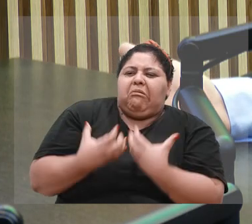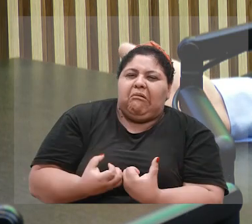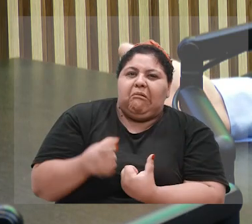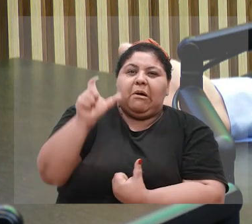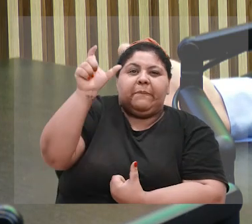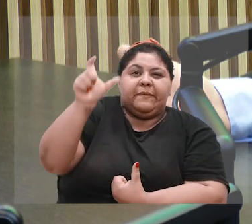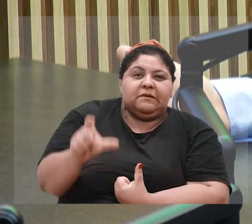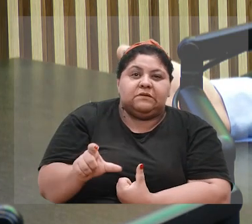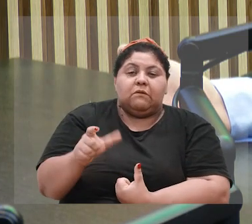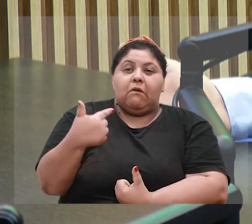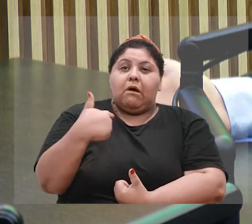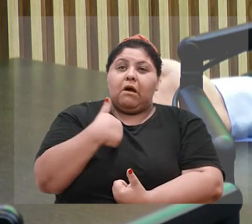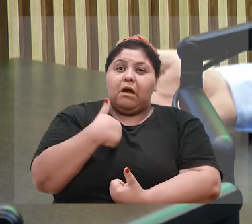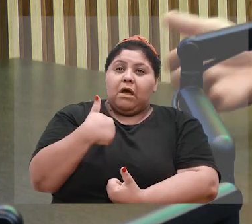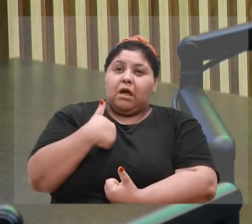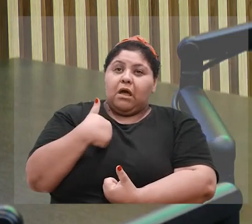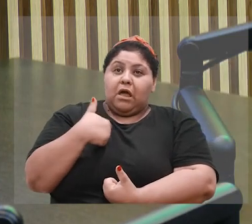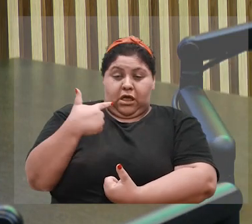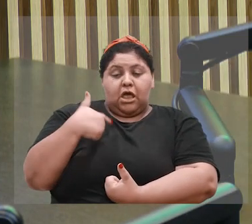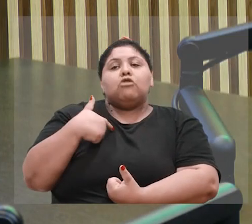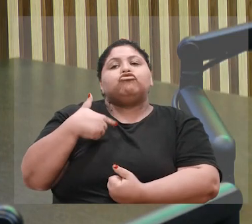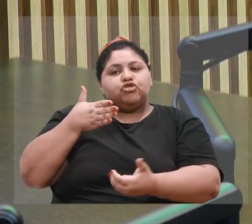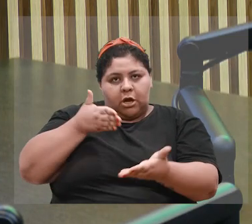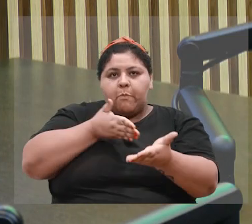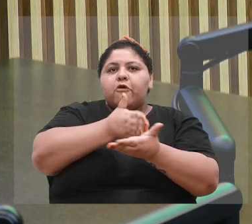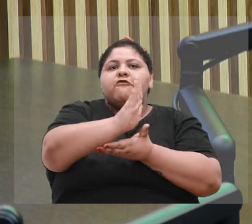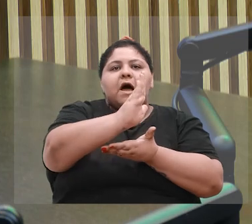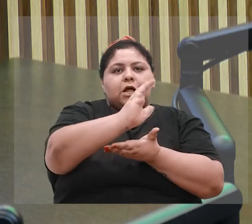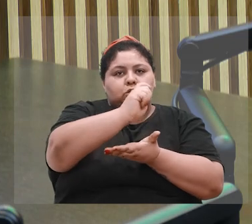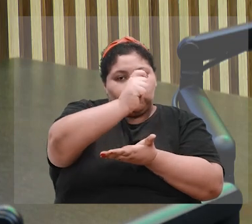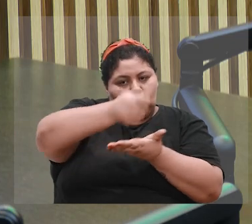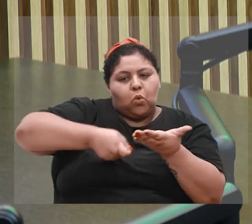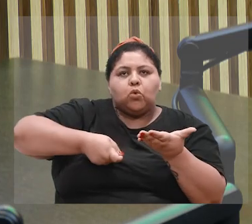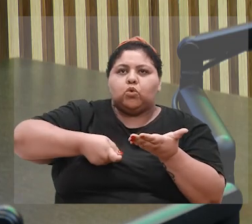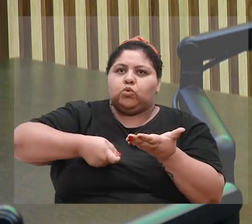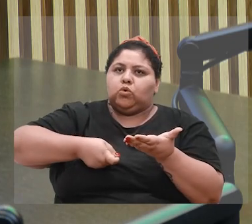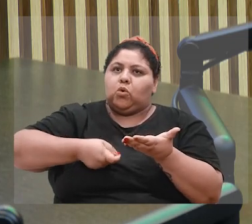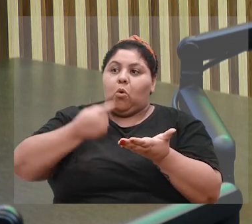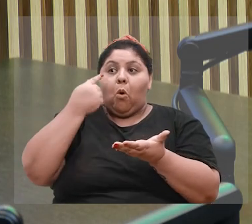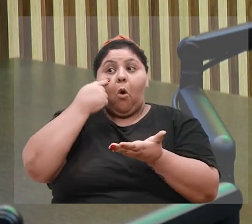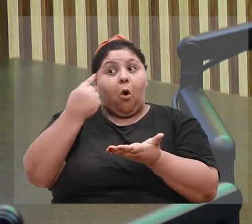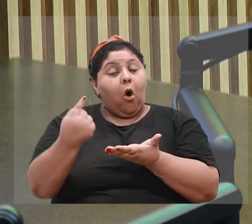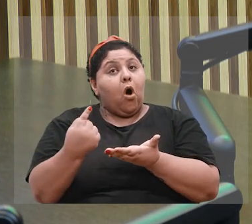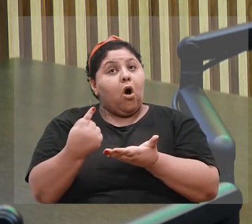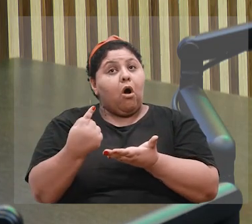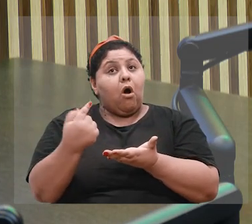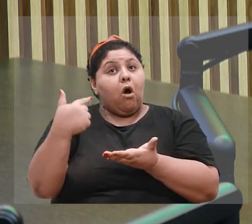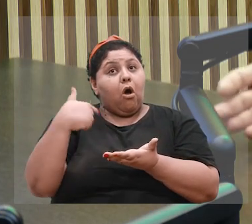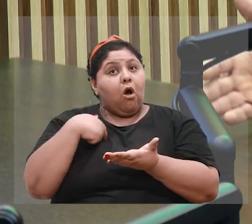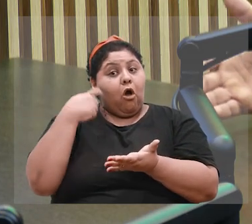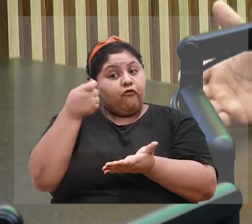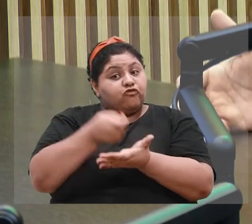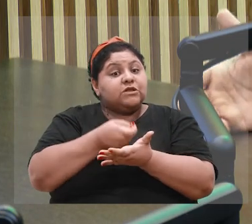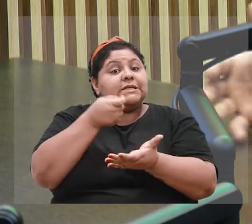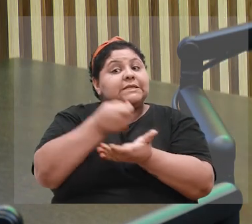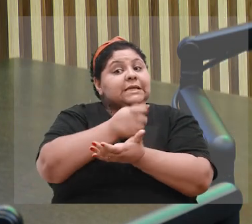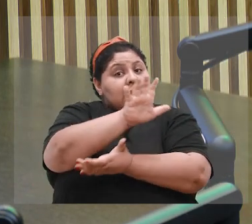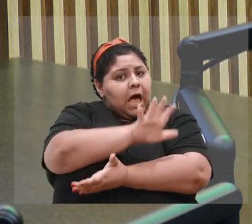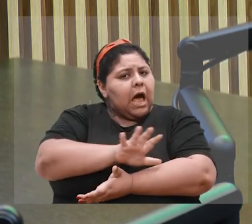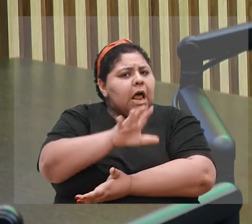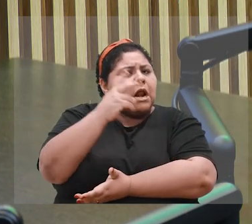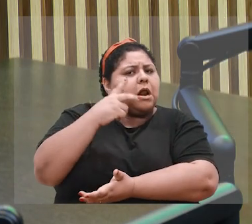concurso, eu dizia, olha, eu vou tentar a política. Eu acredito que a gente, ocupando os